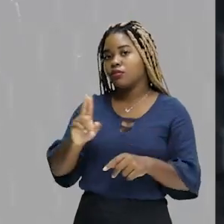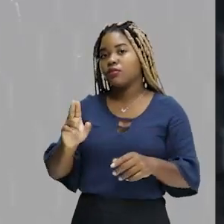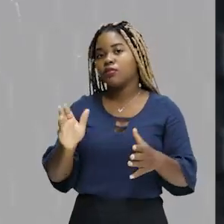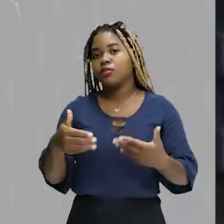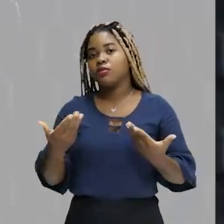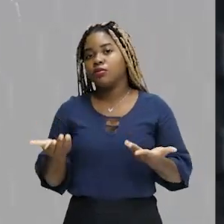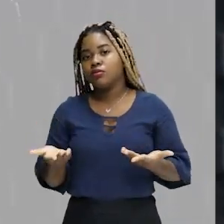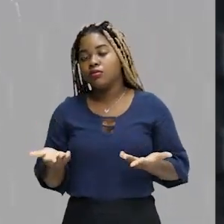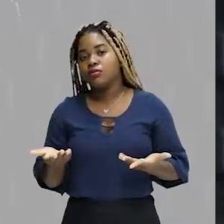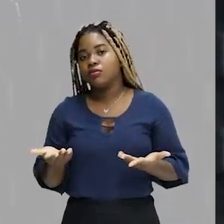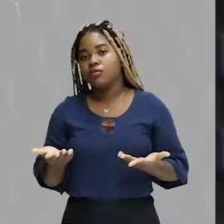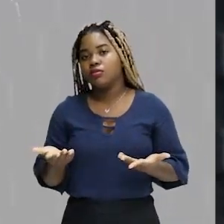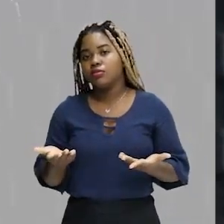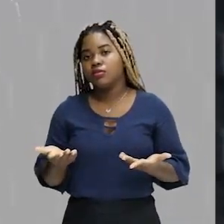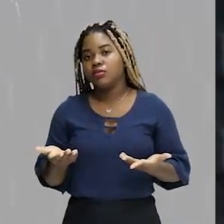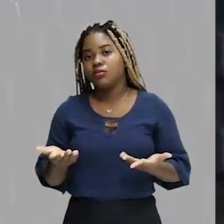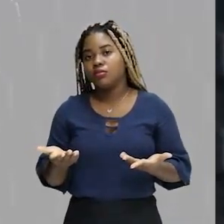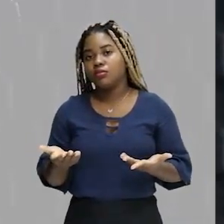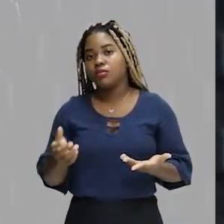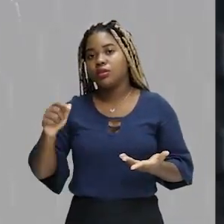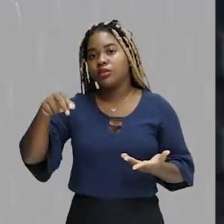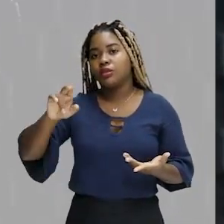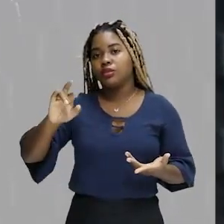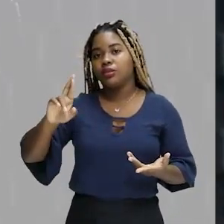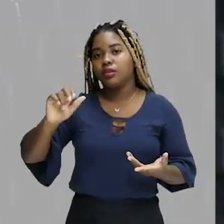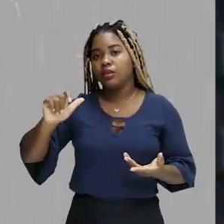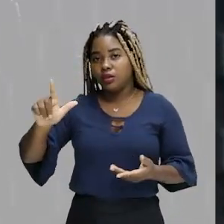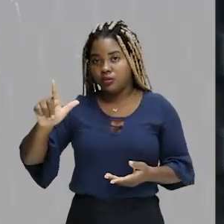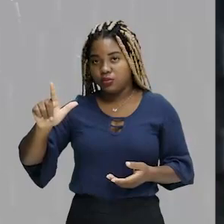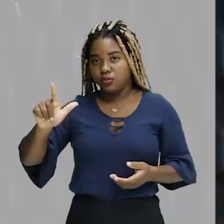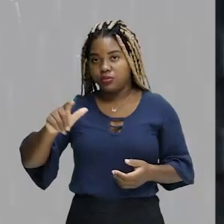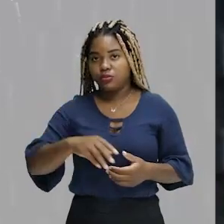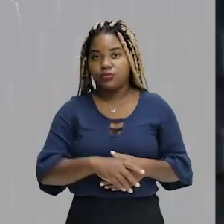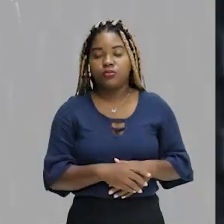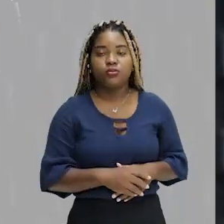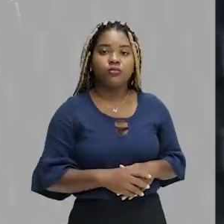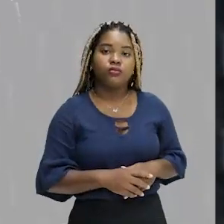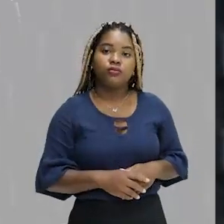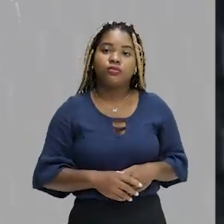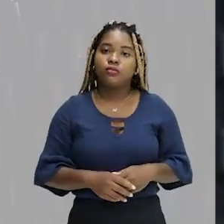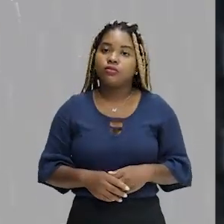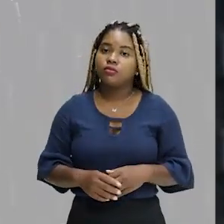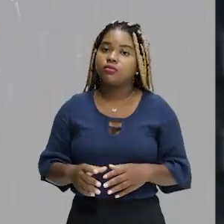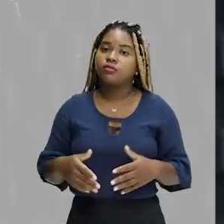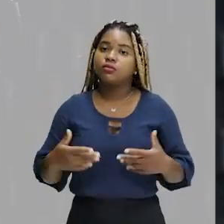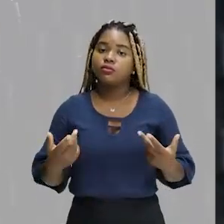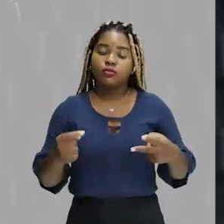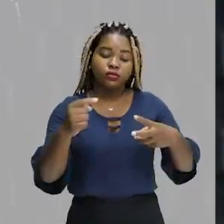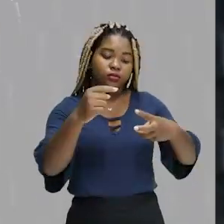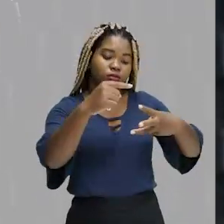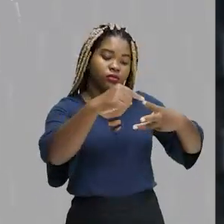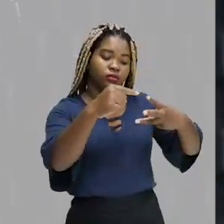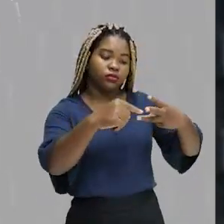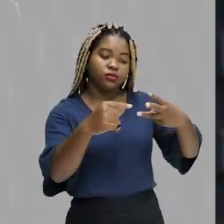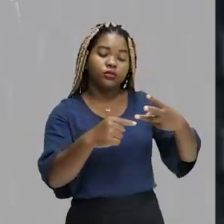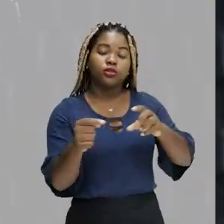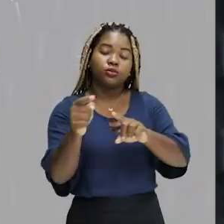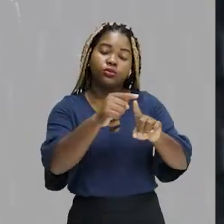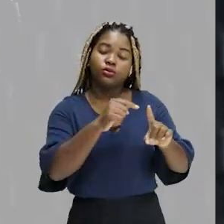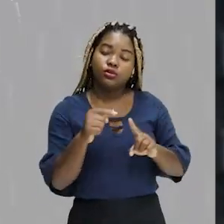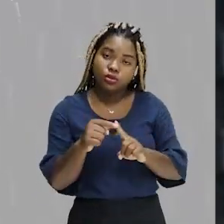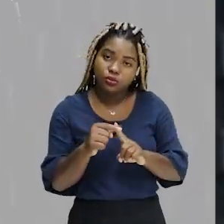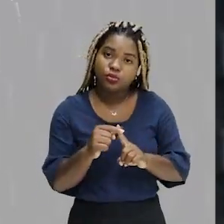esse carbono assimétrico de carbono quiral, isomeria óptica. Então, esses são os casos de isomeria, os